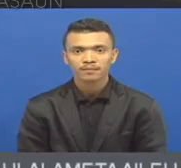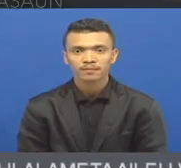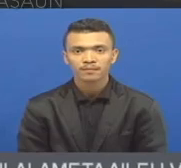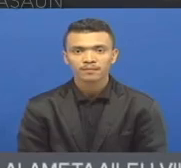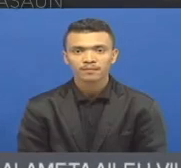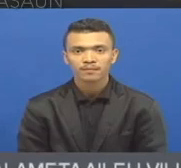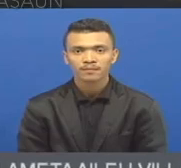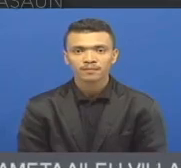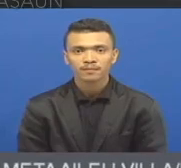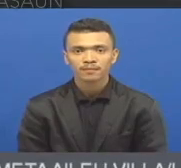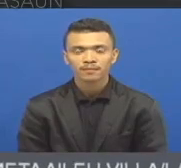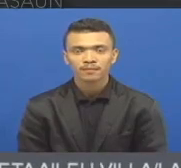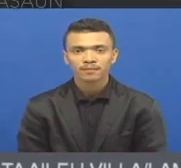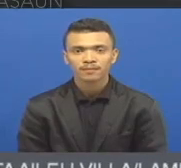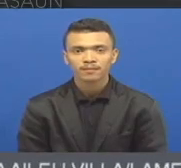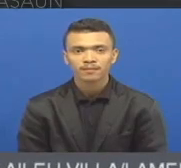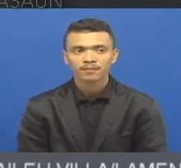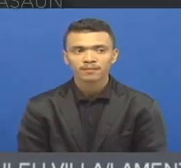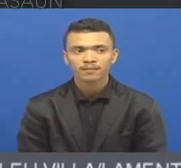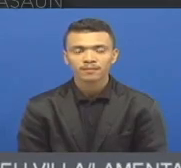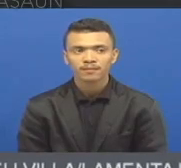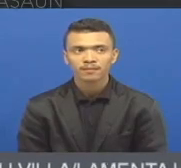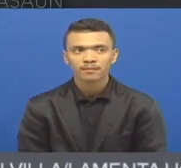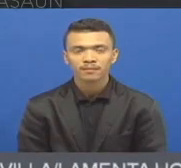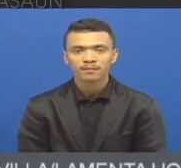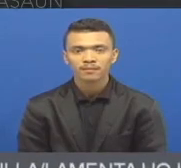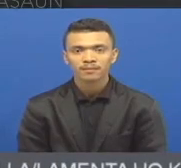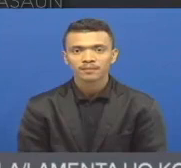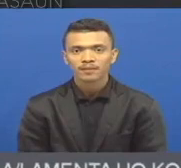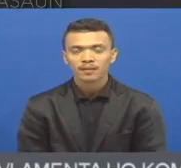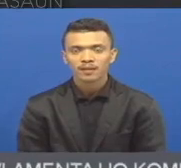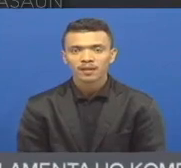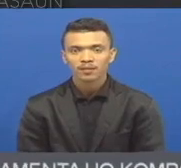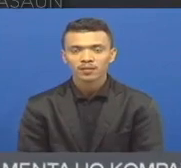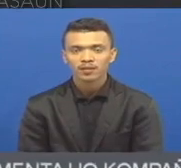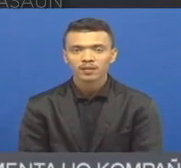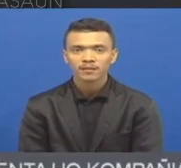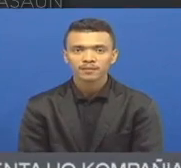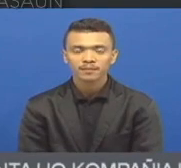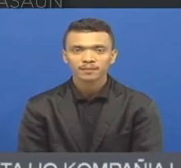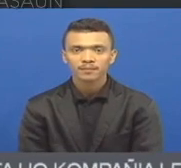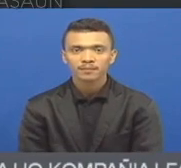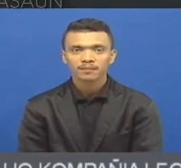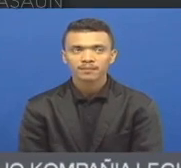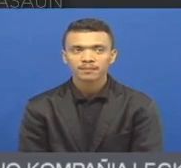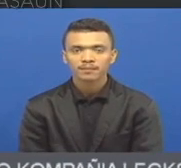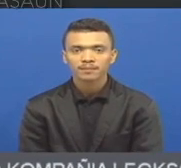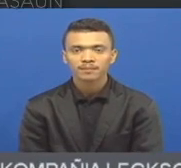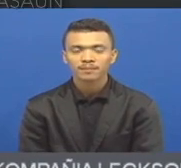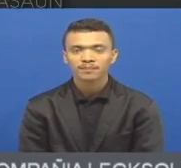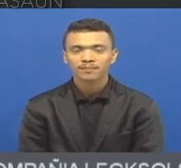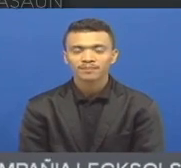ver reforçadas, como as áreas de educação, de formação de recursos humanos, de